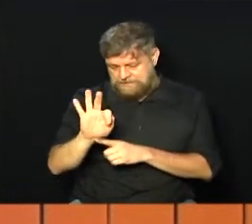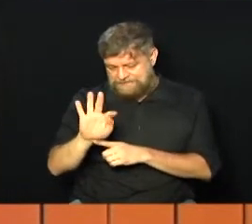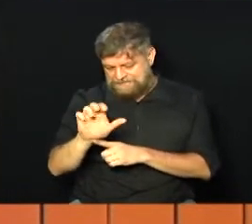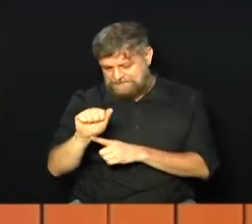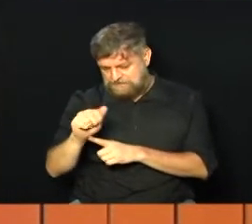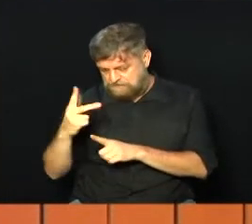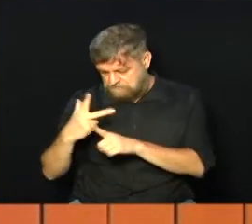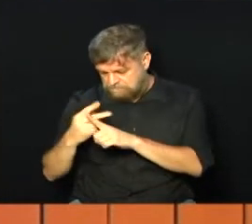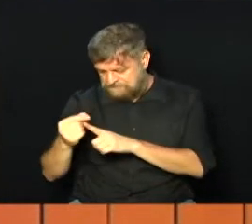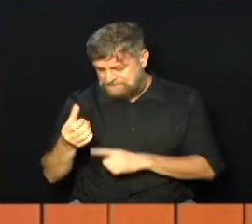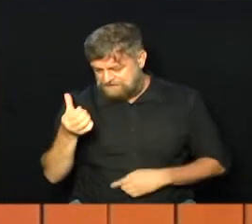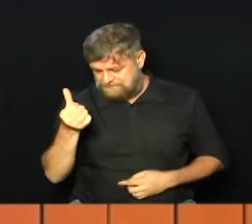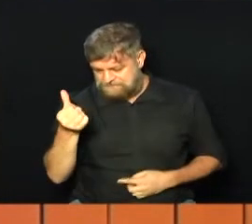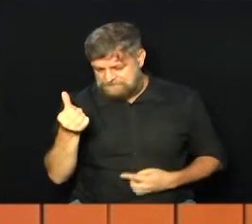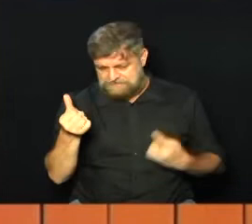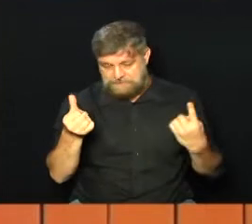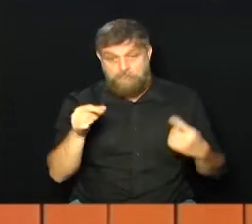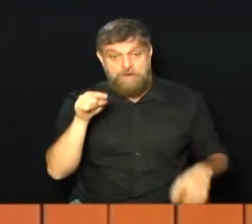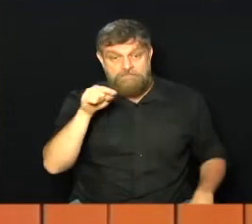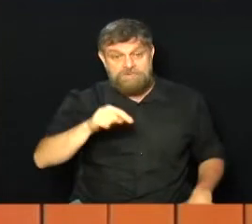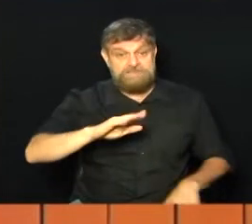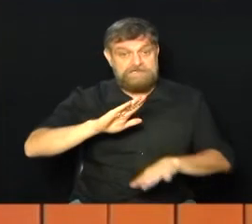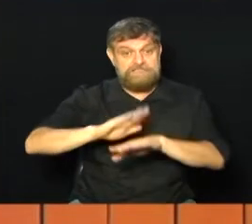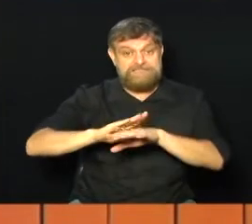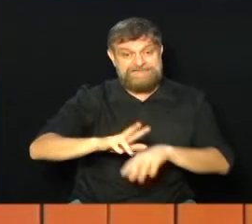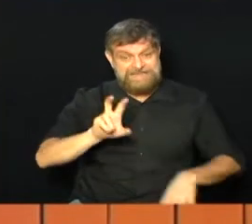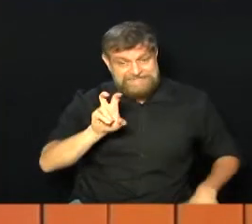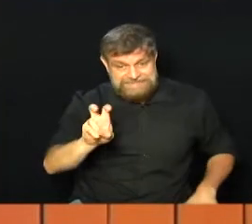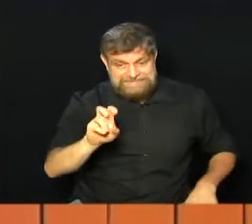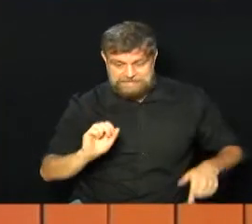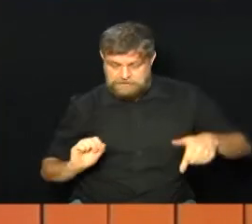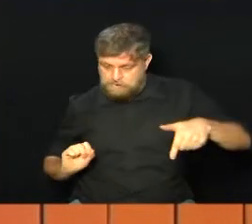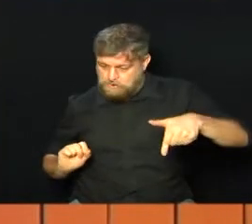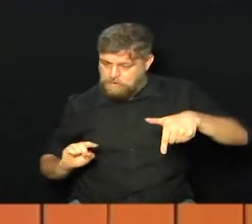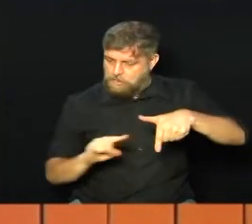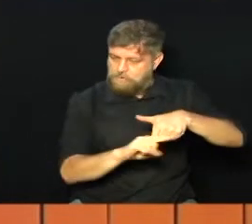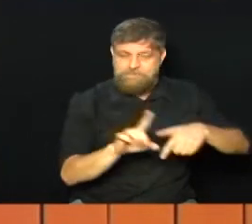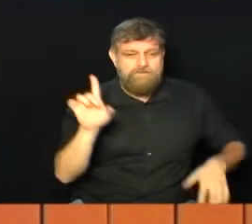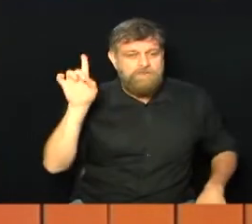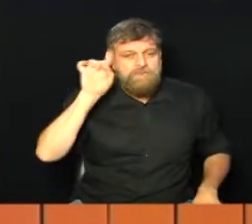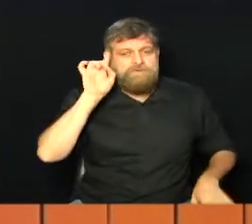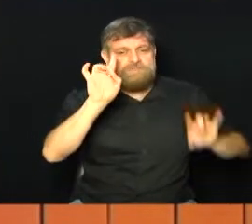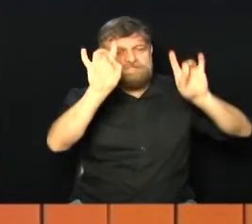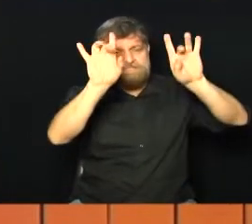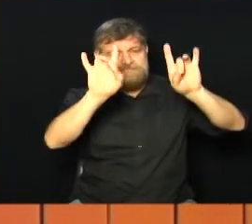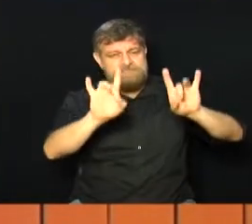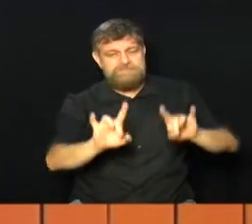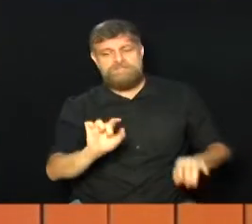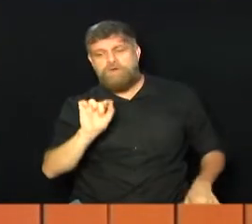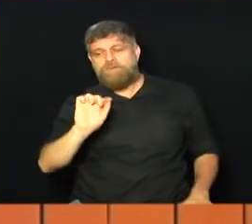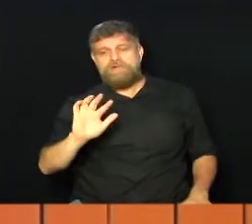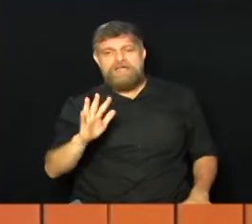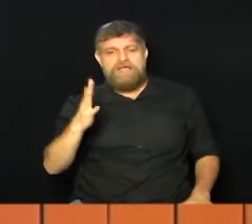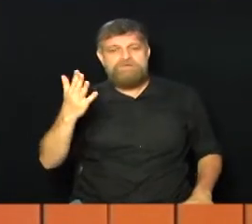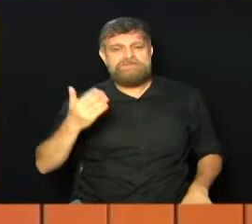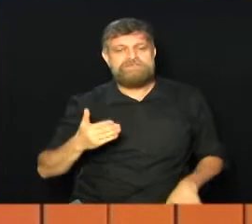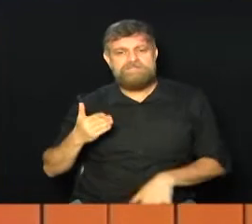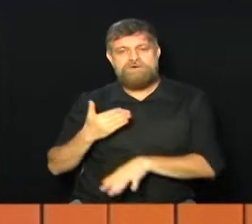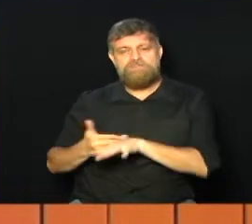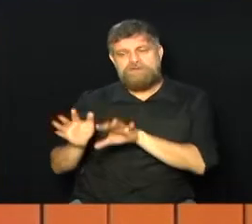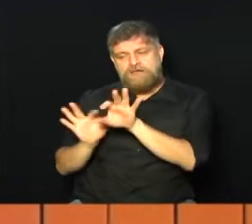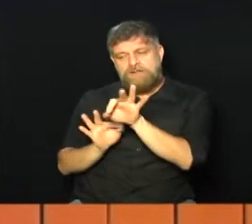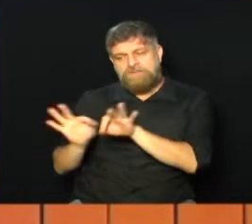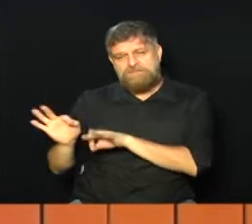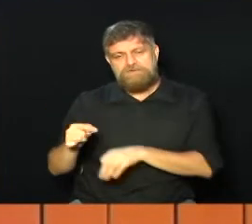você marcou 5 gols. Lembra se foi um dia especial antes, se teve uma preparação, se você